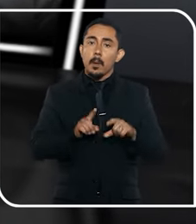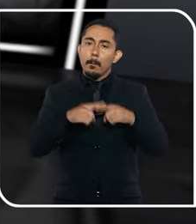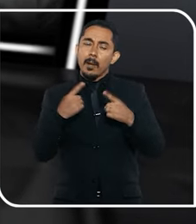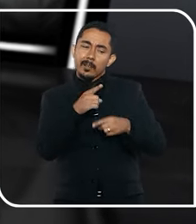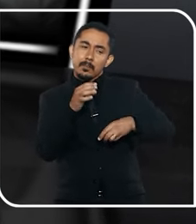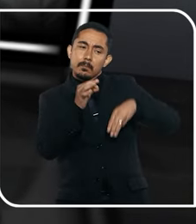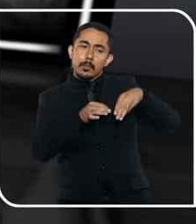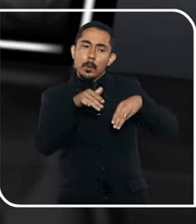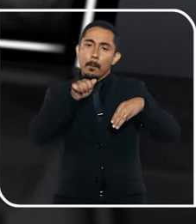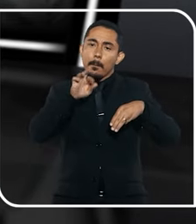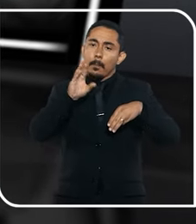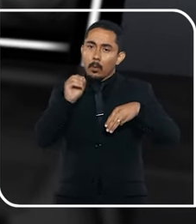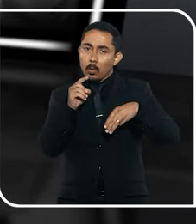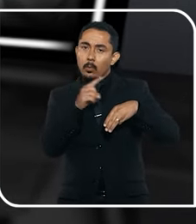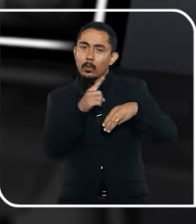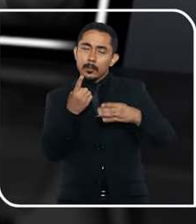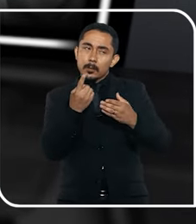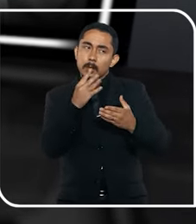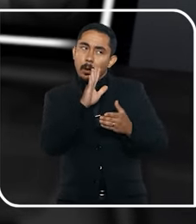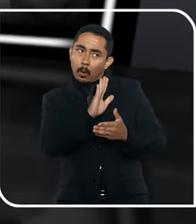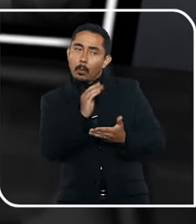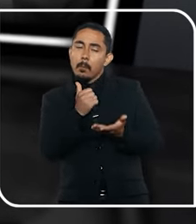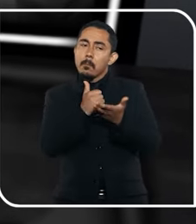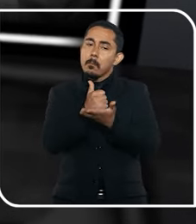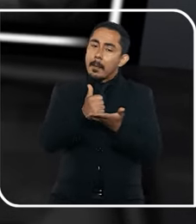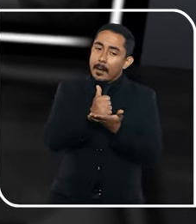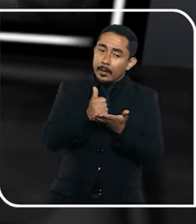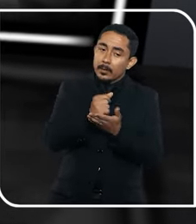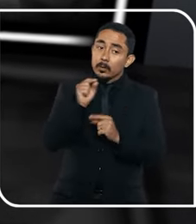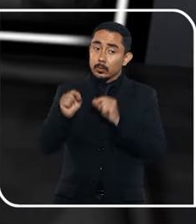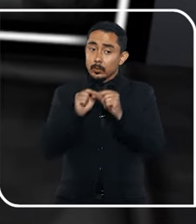Mas o ministro Marco Buzzi, ele fez uma ressalva de fundamentação mencionando que